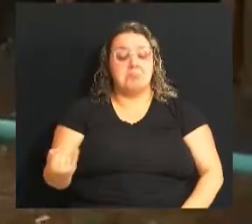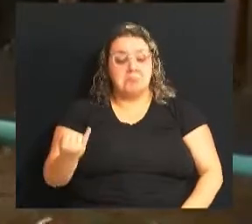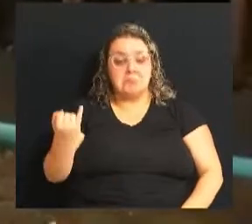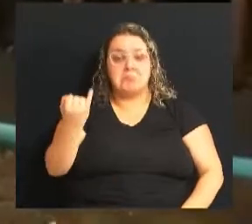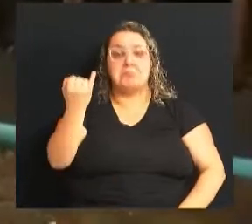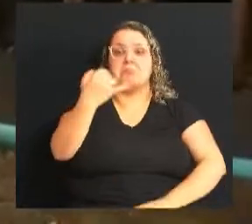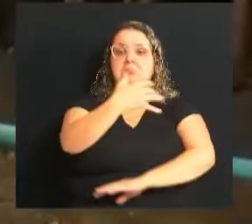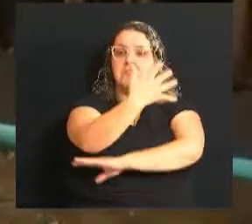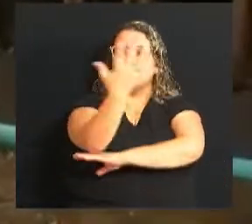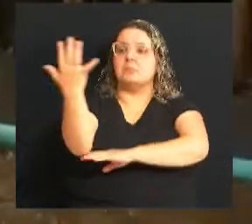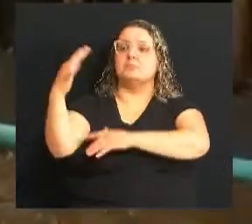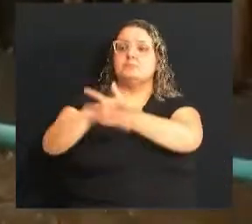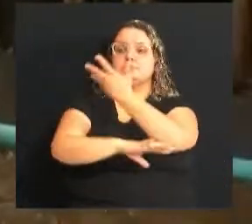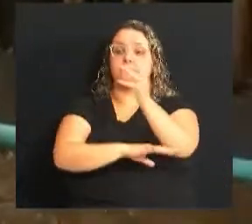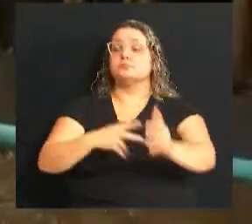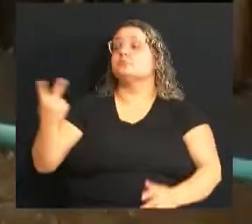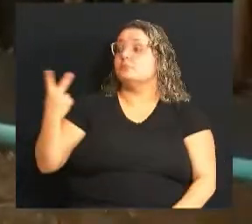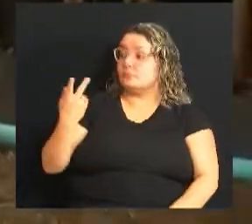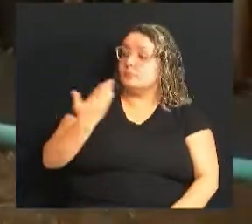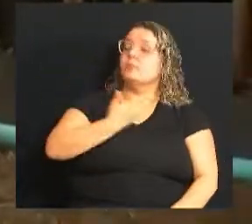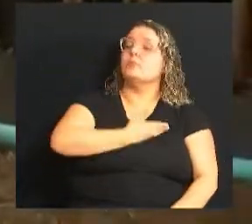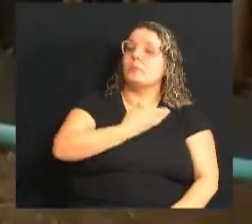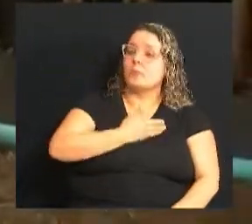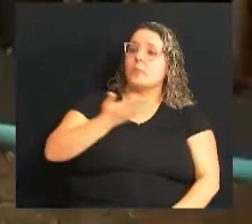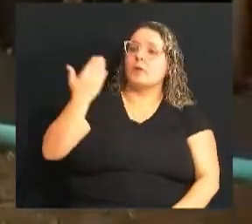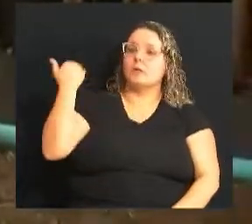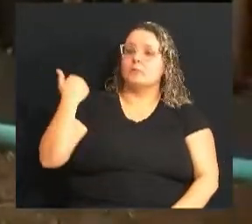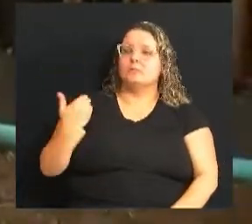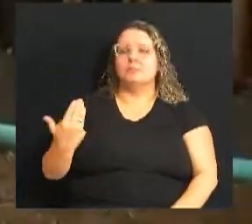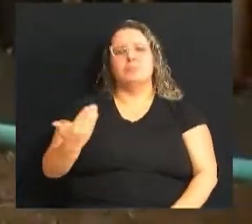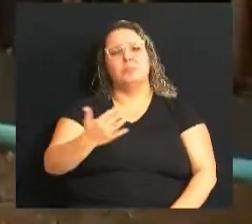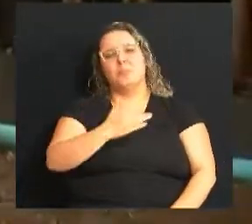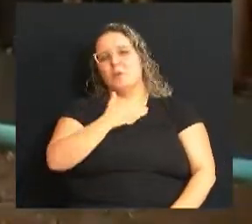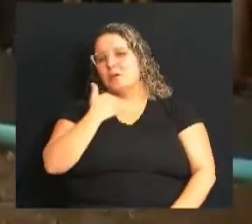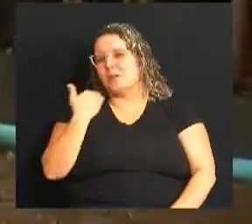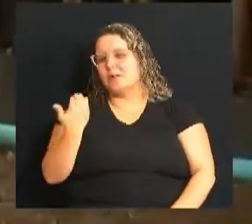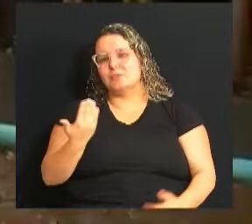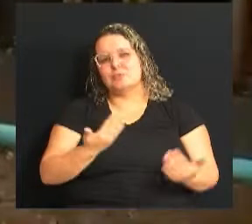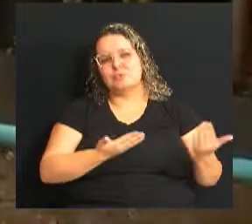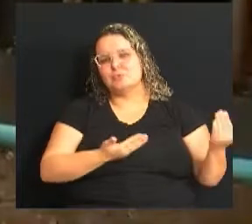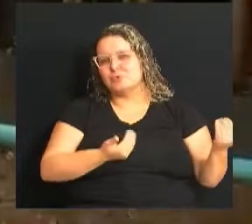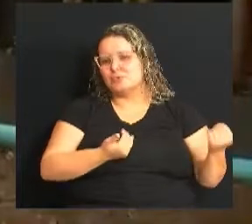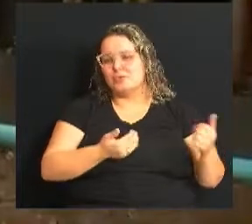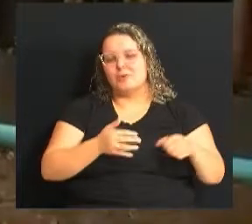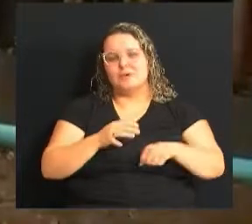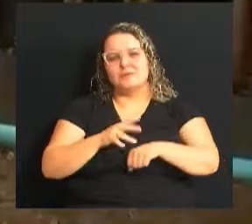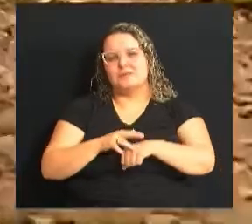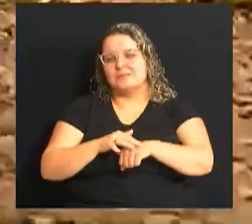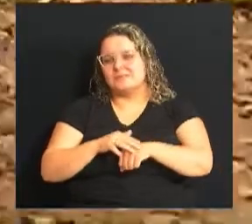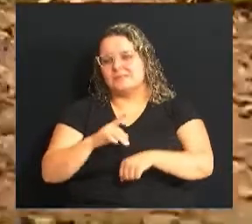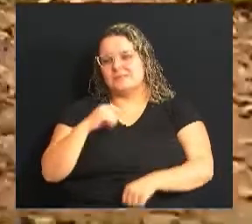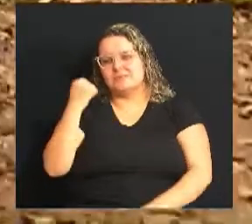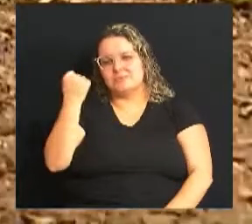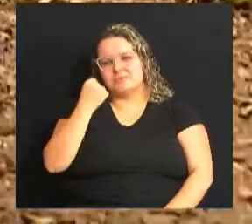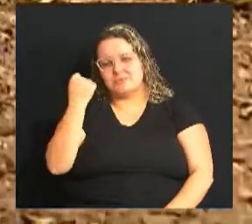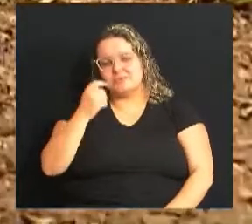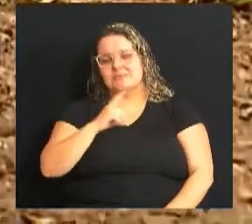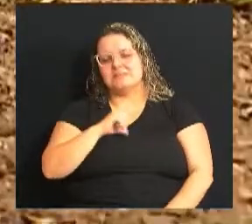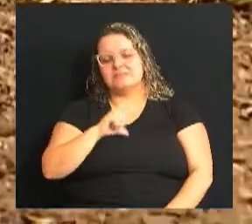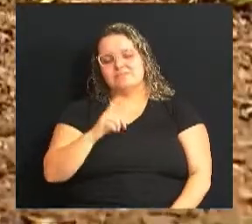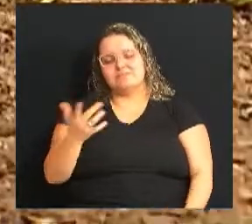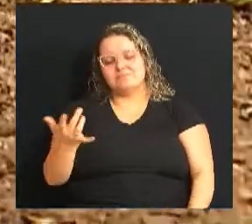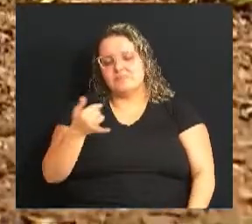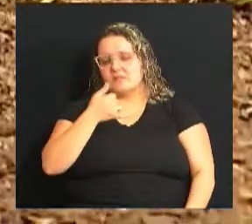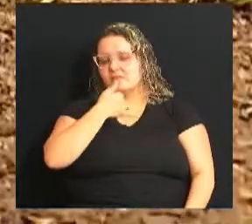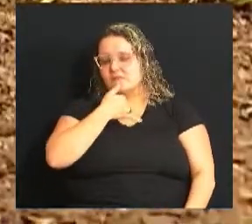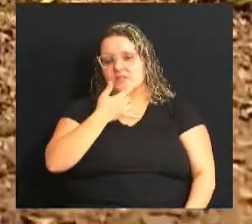éramos amigos, inclusive. Faleceu muito cedo, teve uma doença muito grave, e